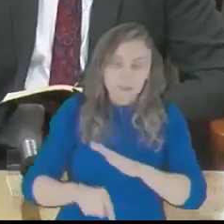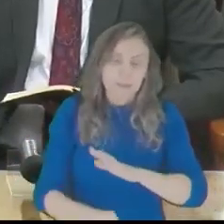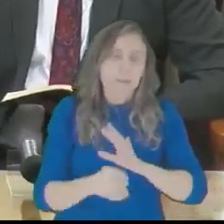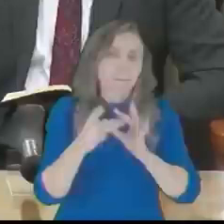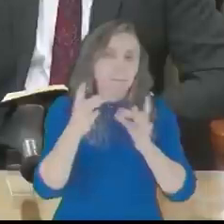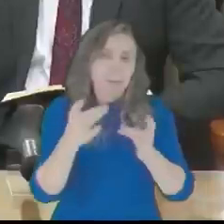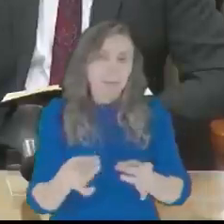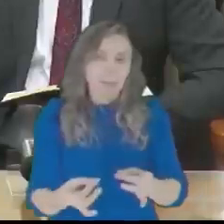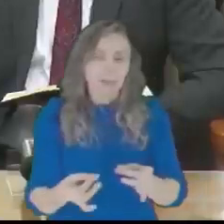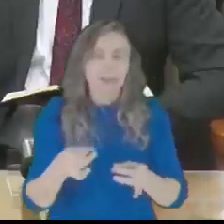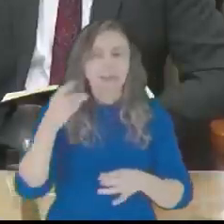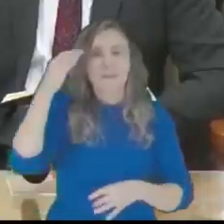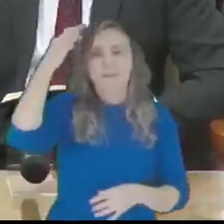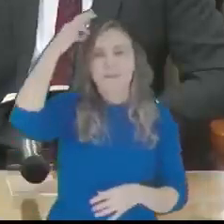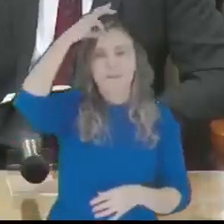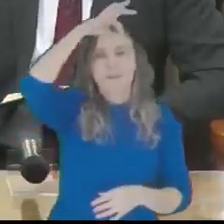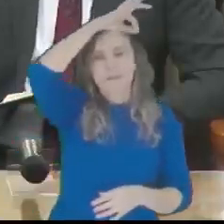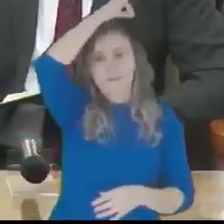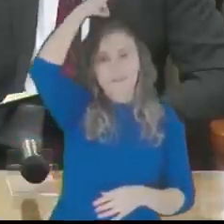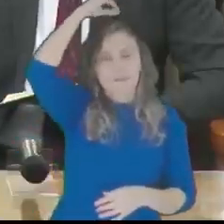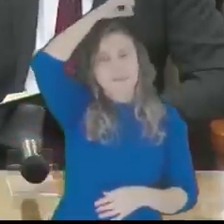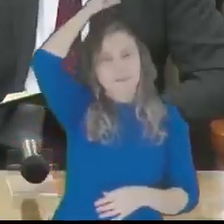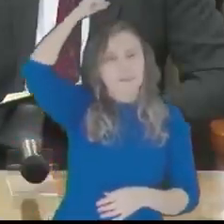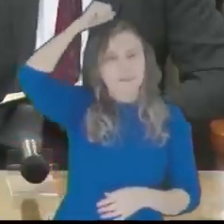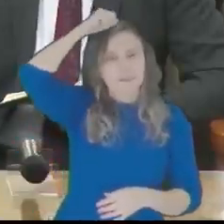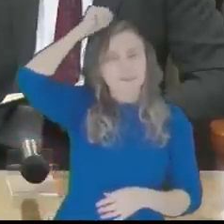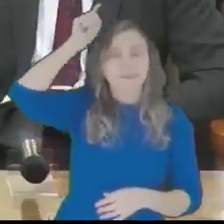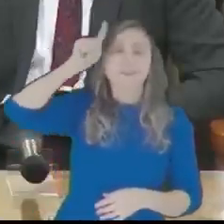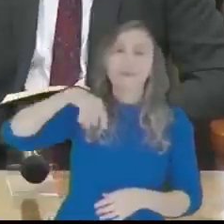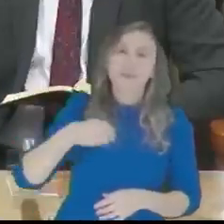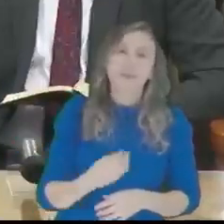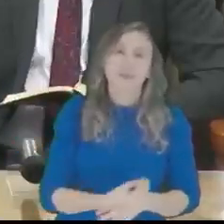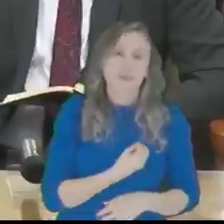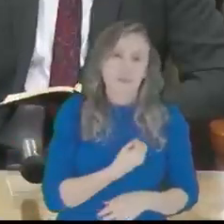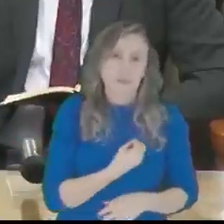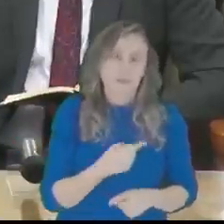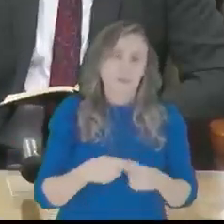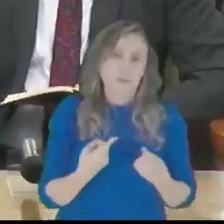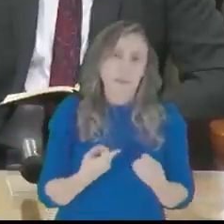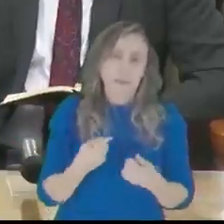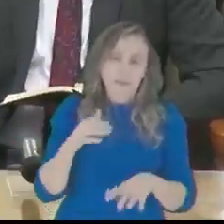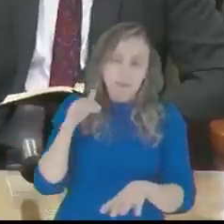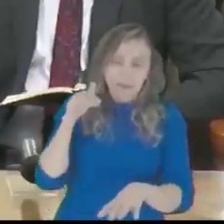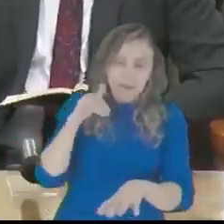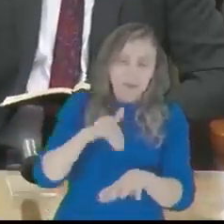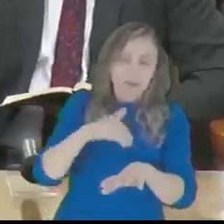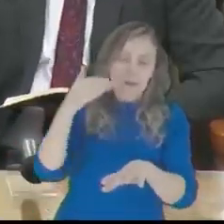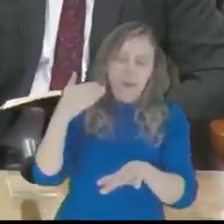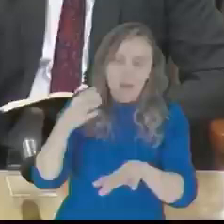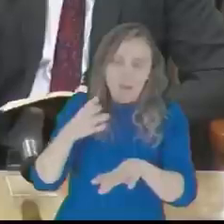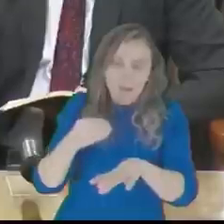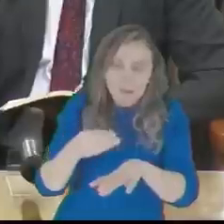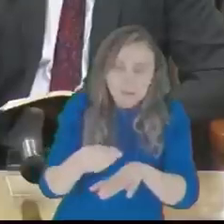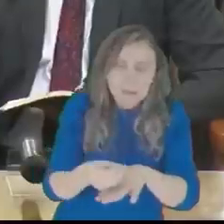é um ser vivo, ele só não é visível, ele só não é palpável, mas ele é um ser